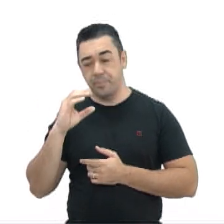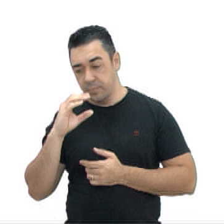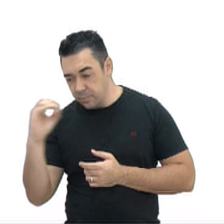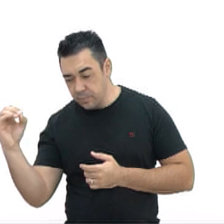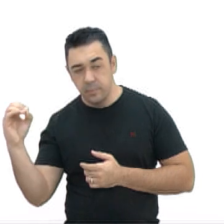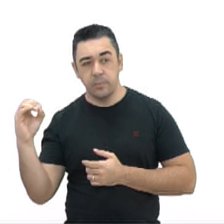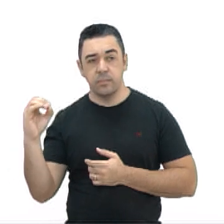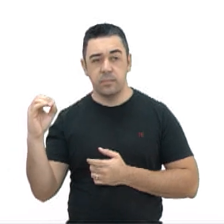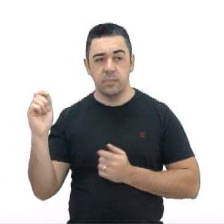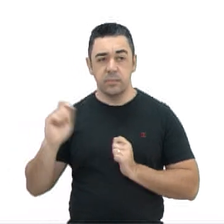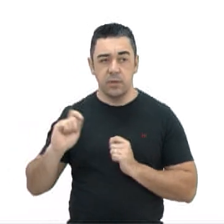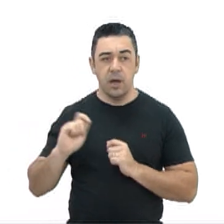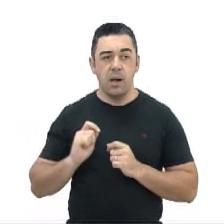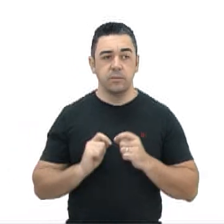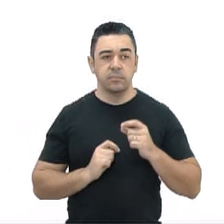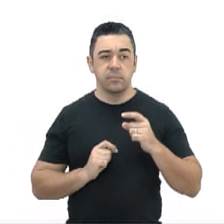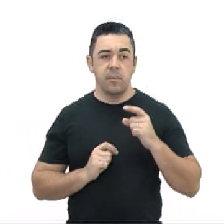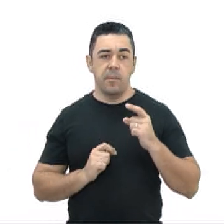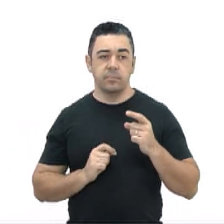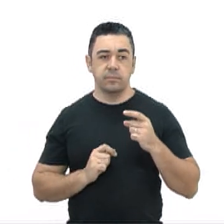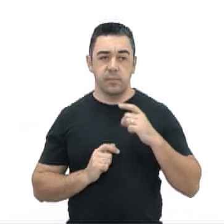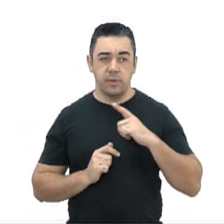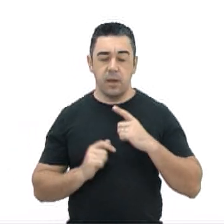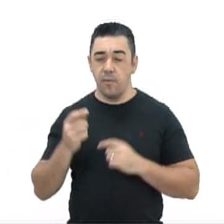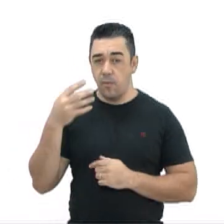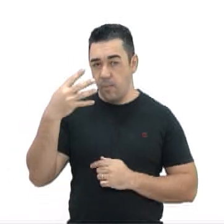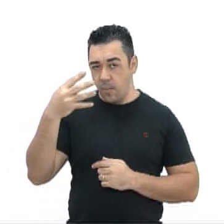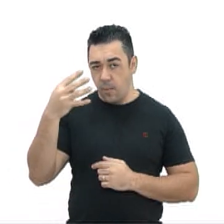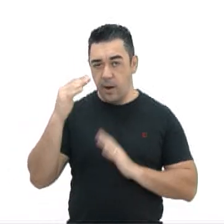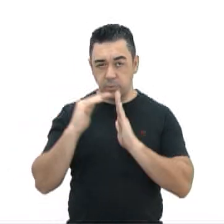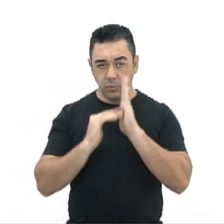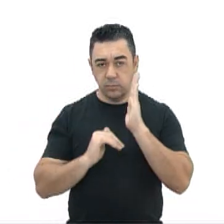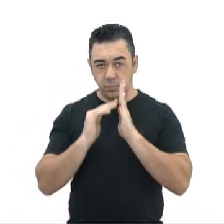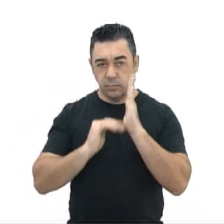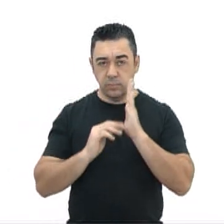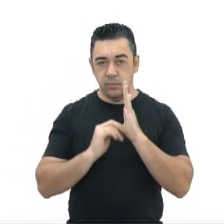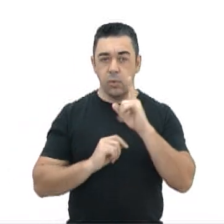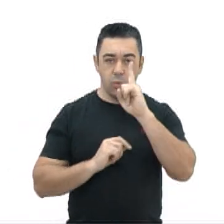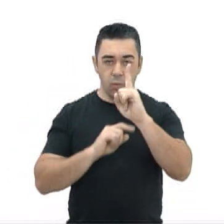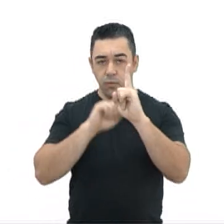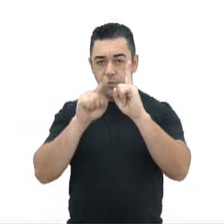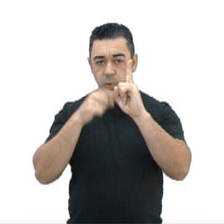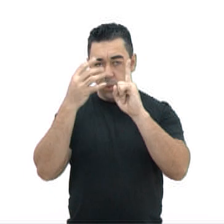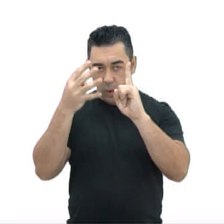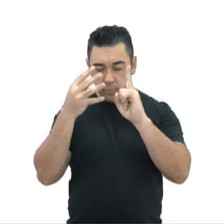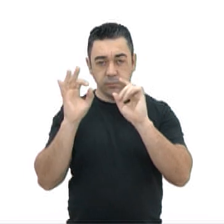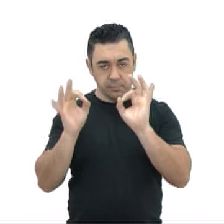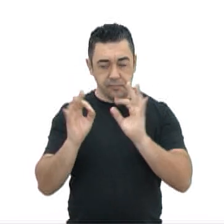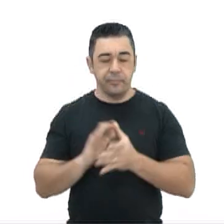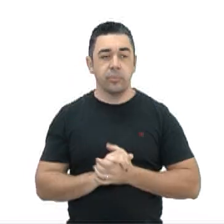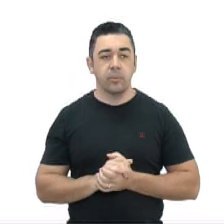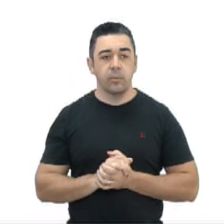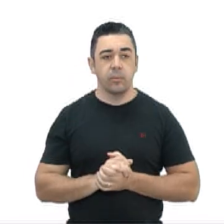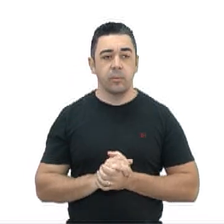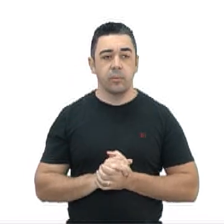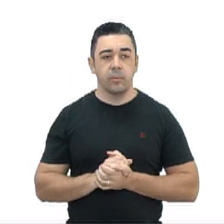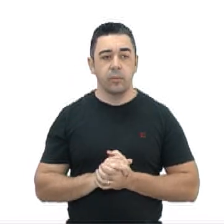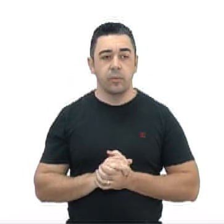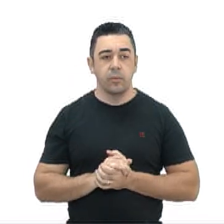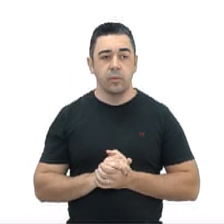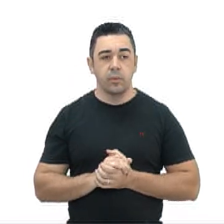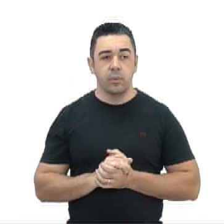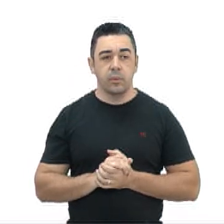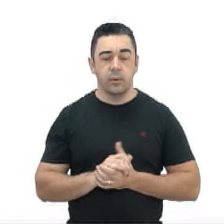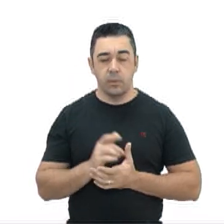2 zeros. Ah, quantas subtrações eu fiz na segunda etapa? Fiz 4 subtrações, então é 1,4. Aí, o que eu